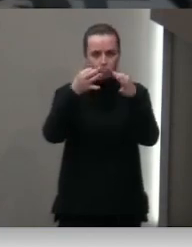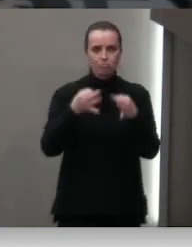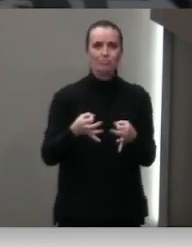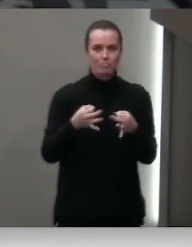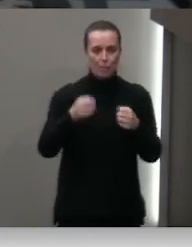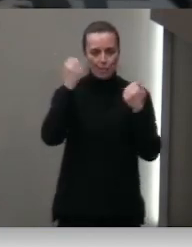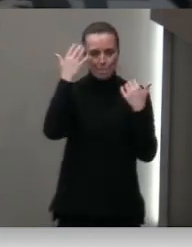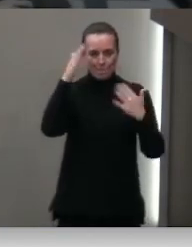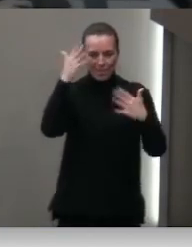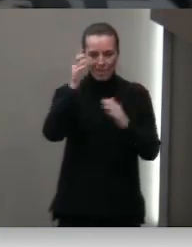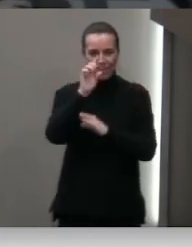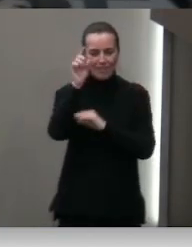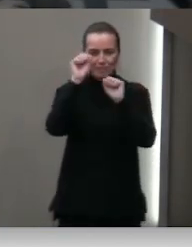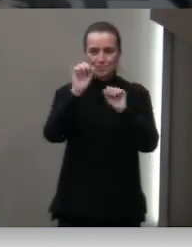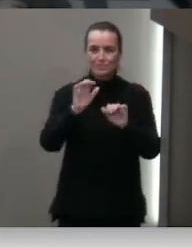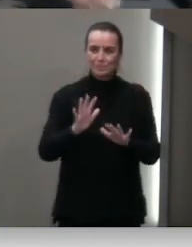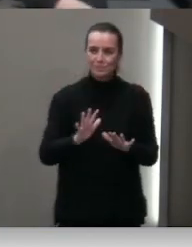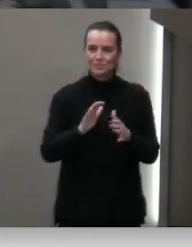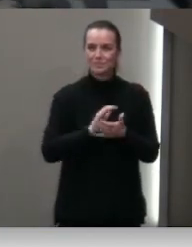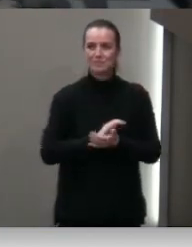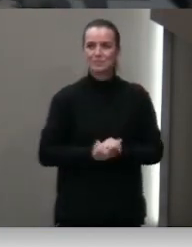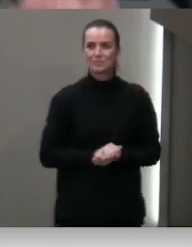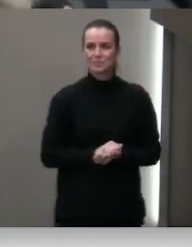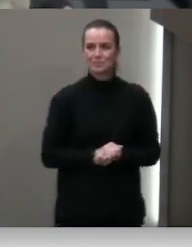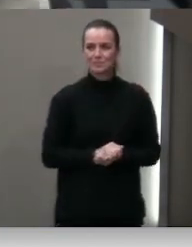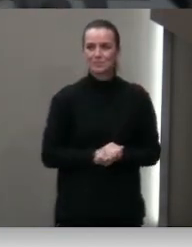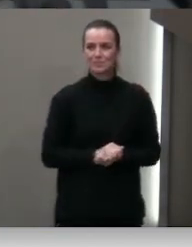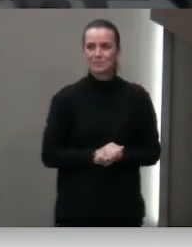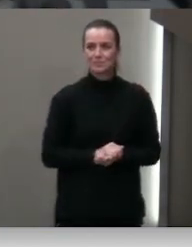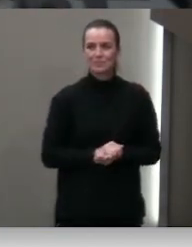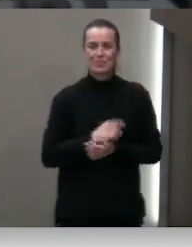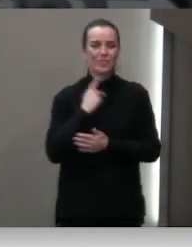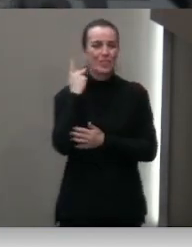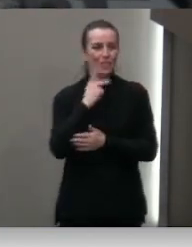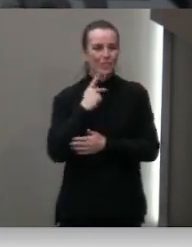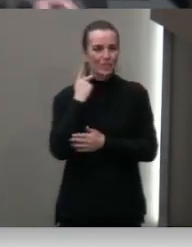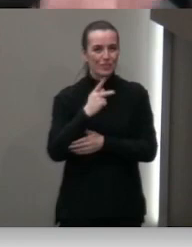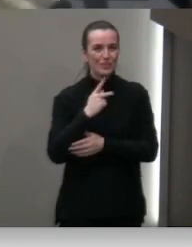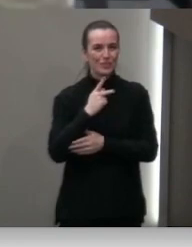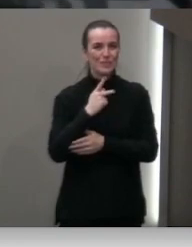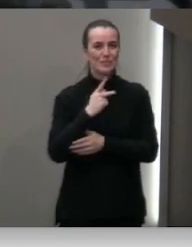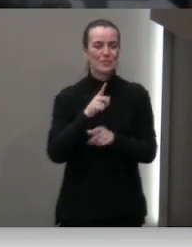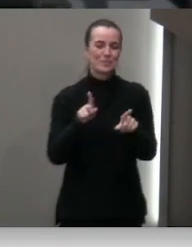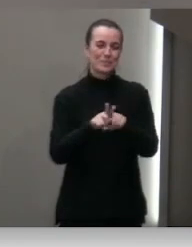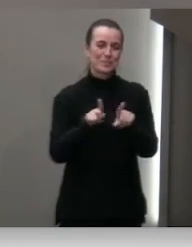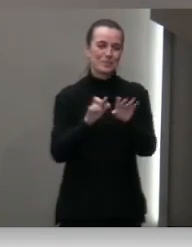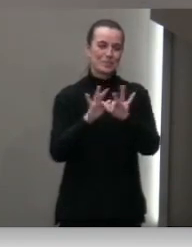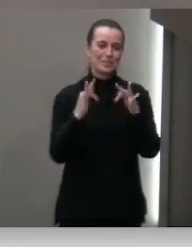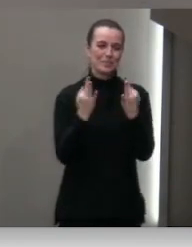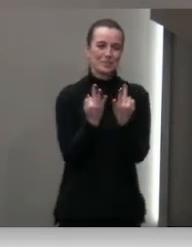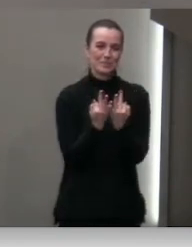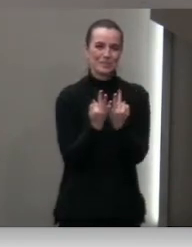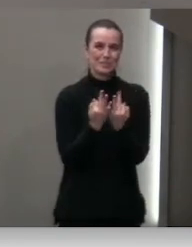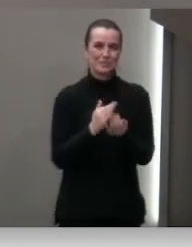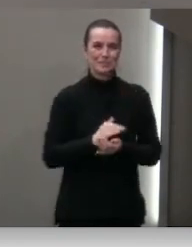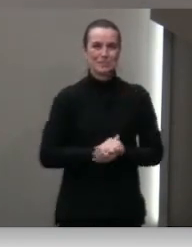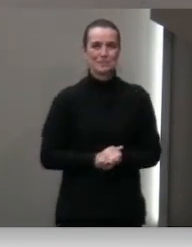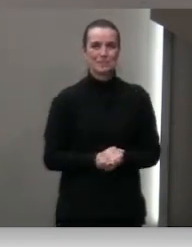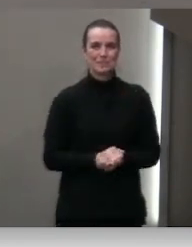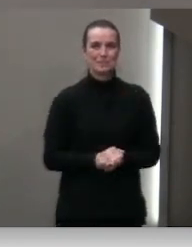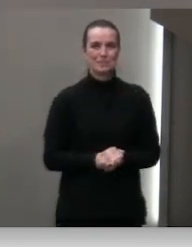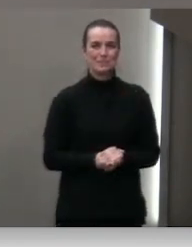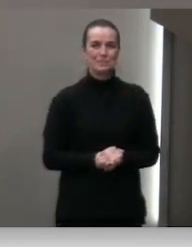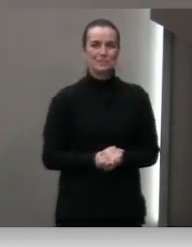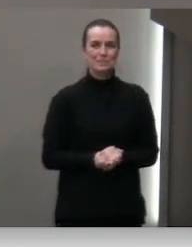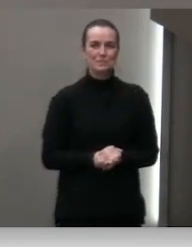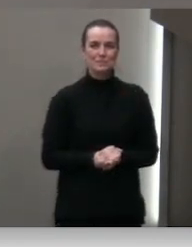Deus lhe abençoe o senhor, o vereador Alberto Poltronelli e sua família. Grande abraço. Obrigado, vereador professor